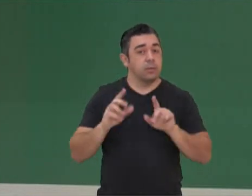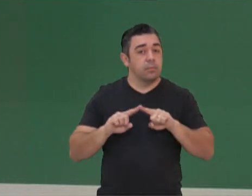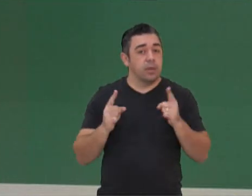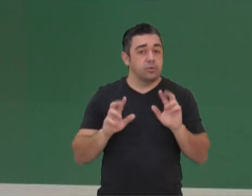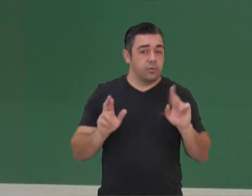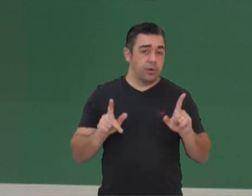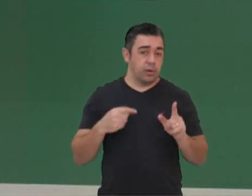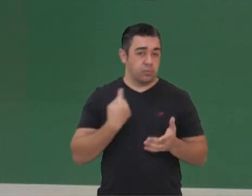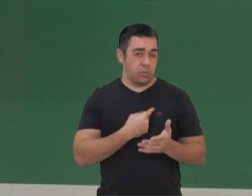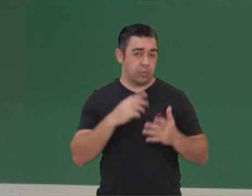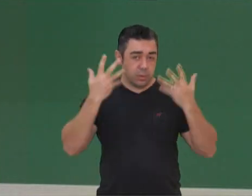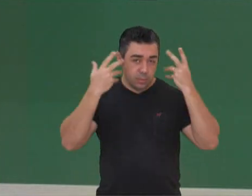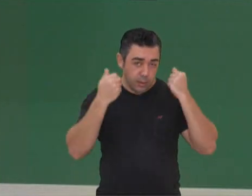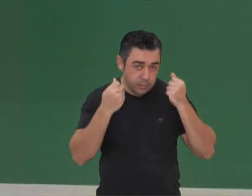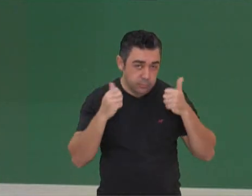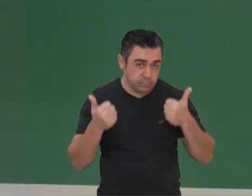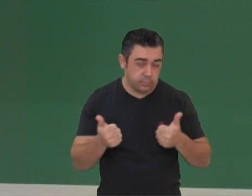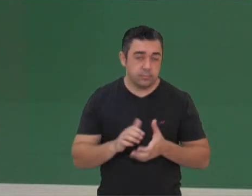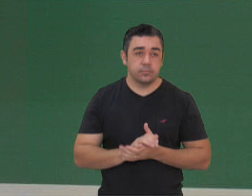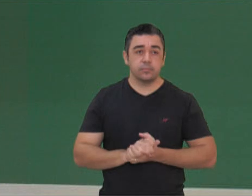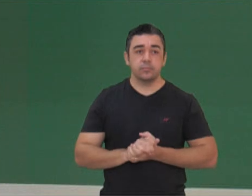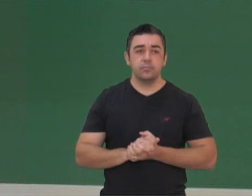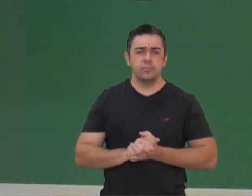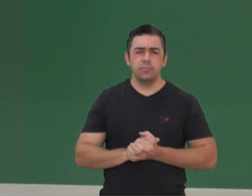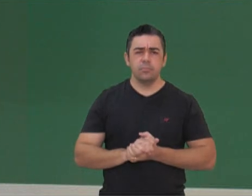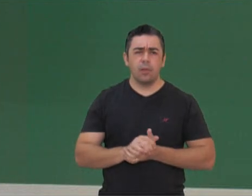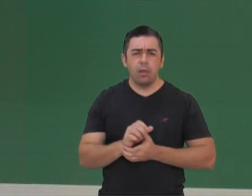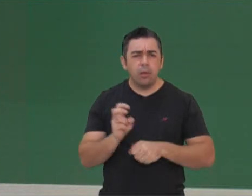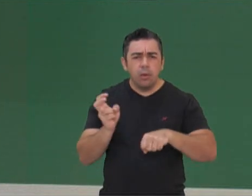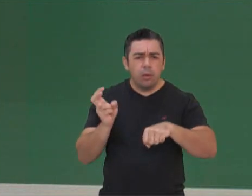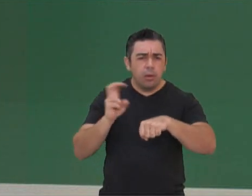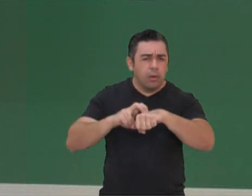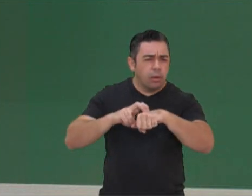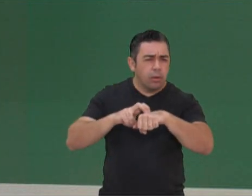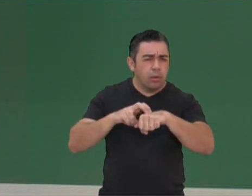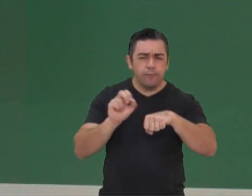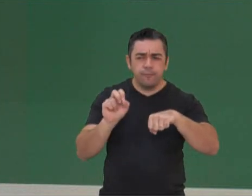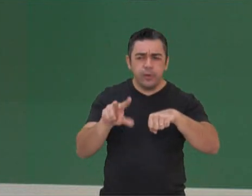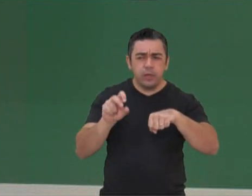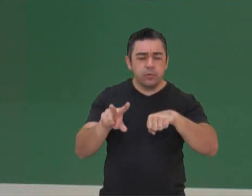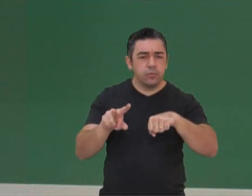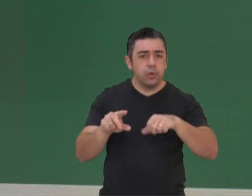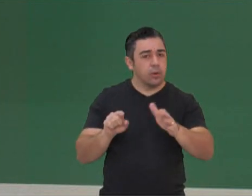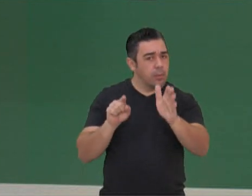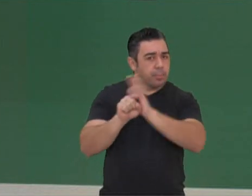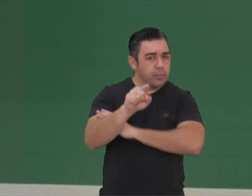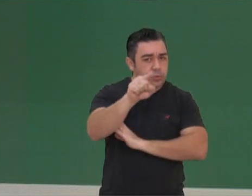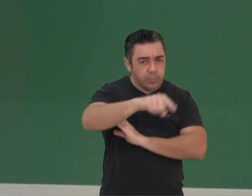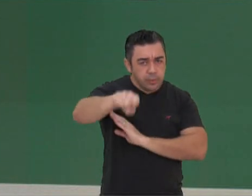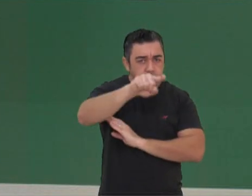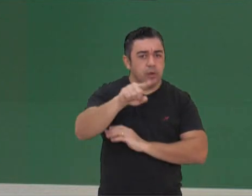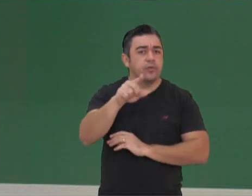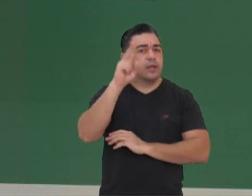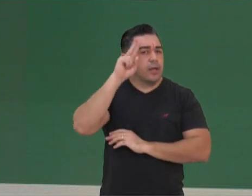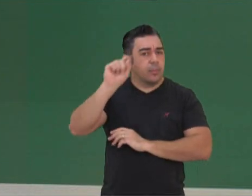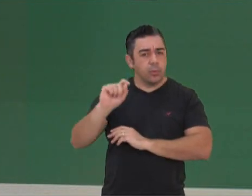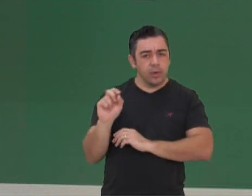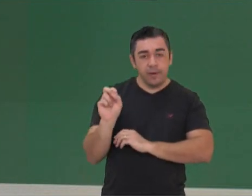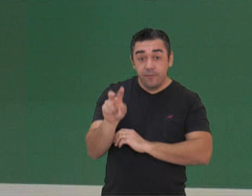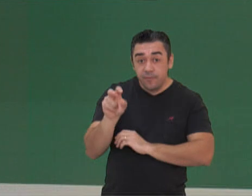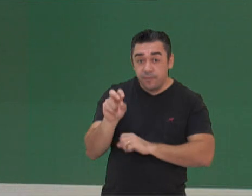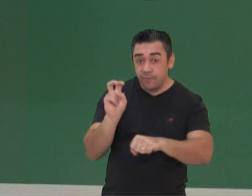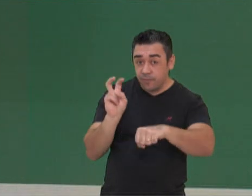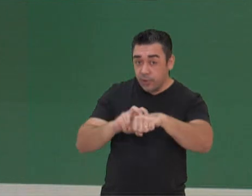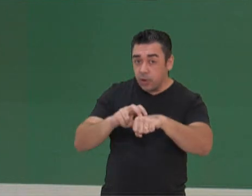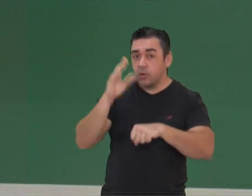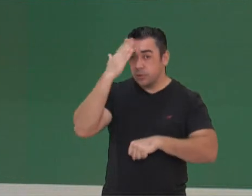tá? Mas e os vírus? Então, eu vou colocar aqui de cara uma perguntinha para vocês, para ver se vocês lembram a respeito dos vírus, que eu sei que